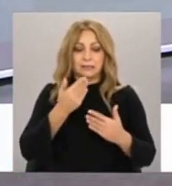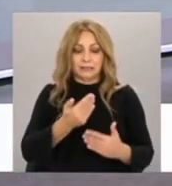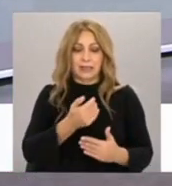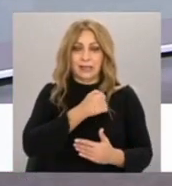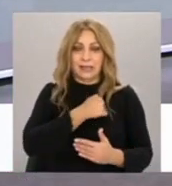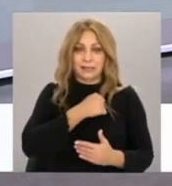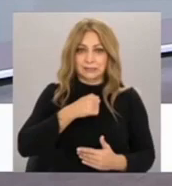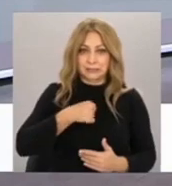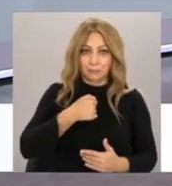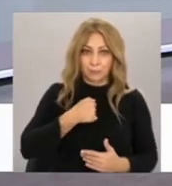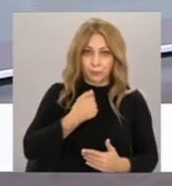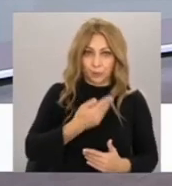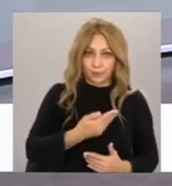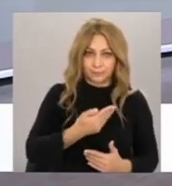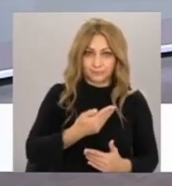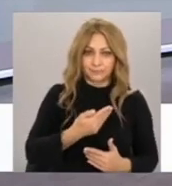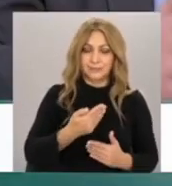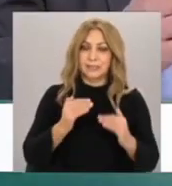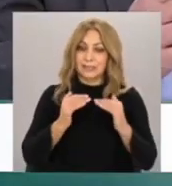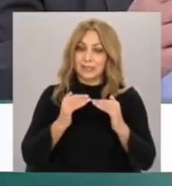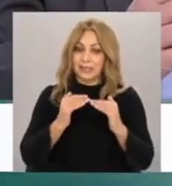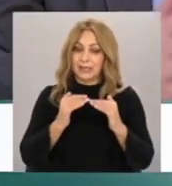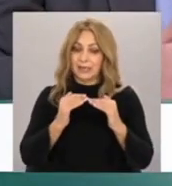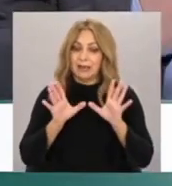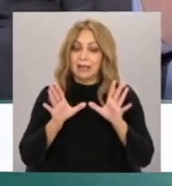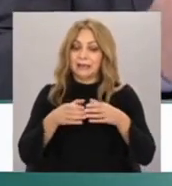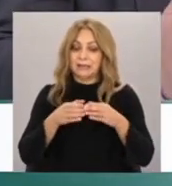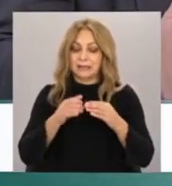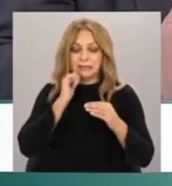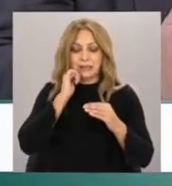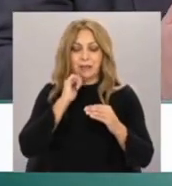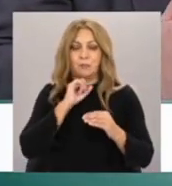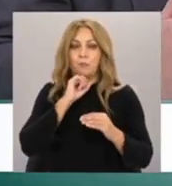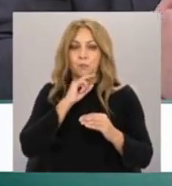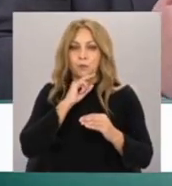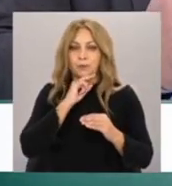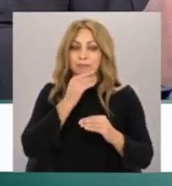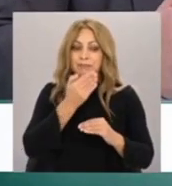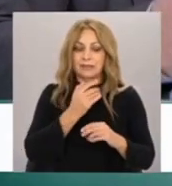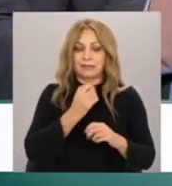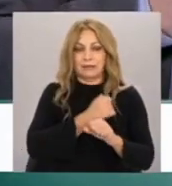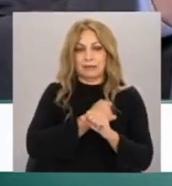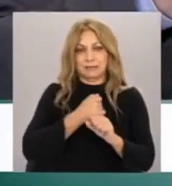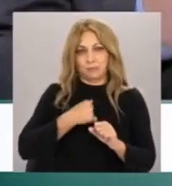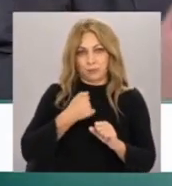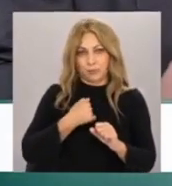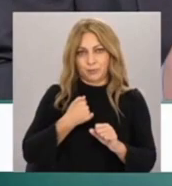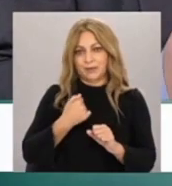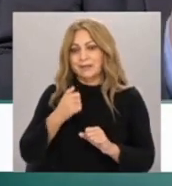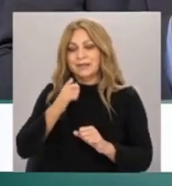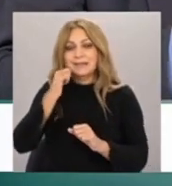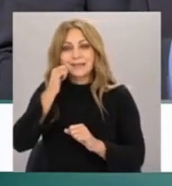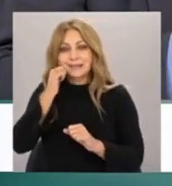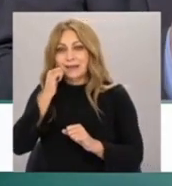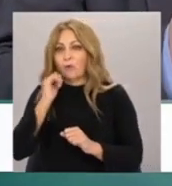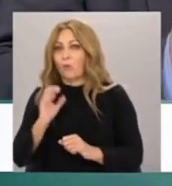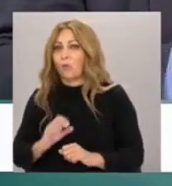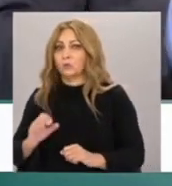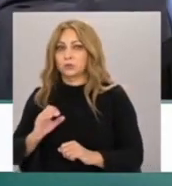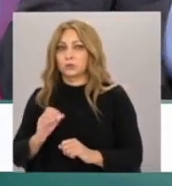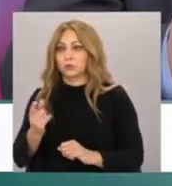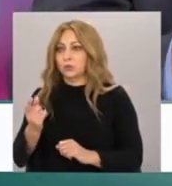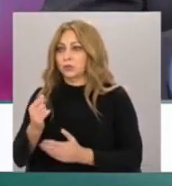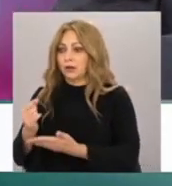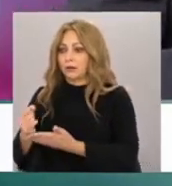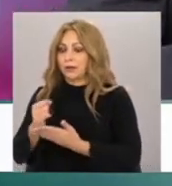uma fratura de classe também social em relação a quem pode ascender a casa própria e quem não tem sequer acesso